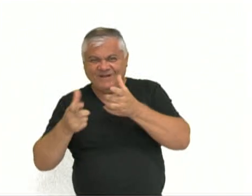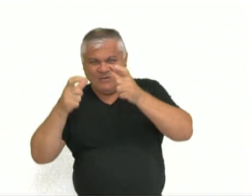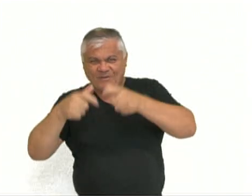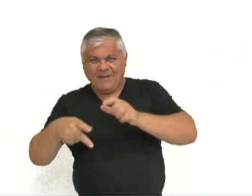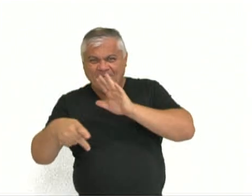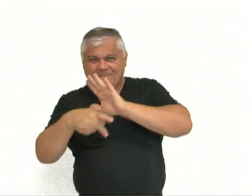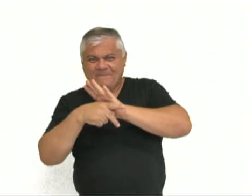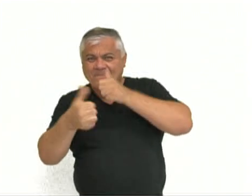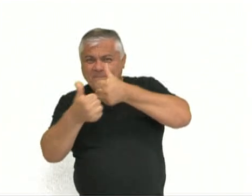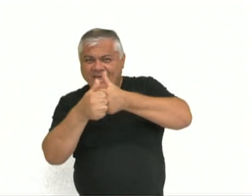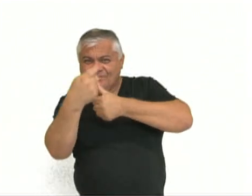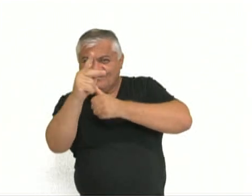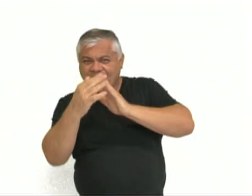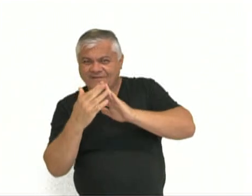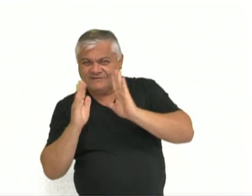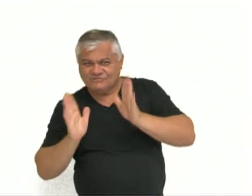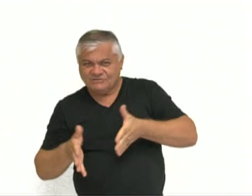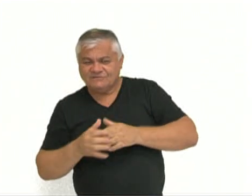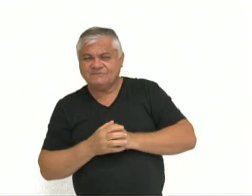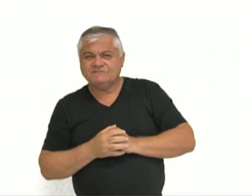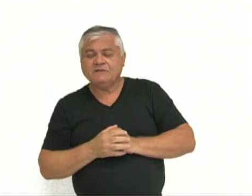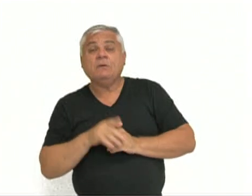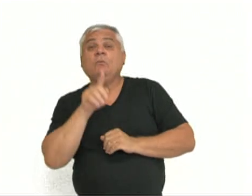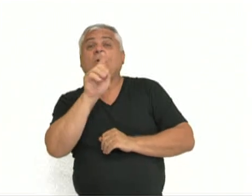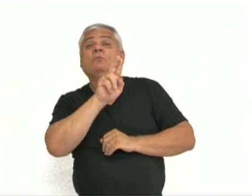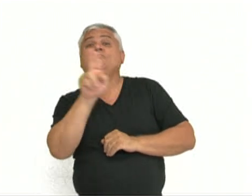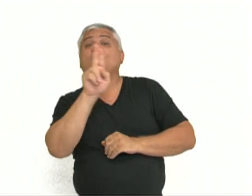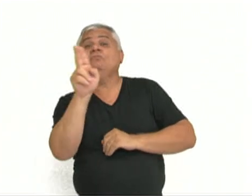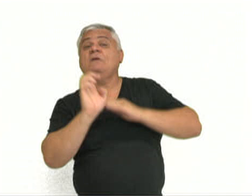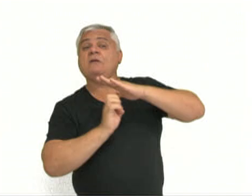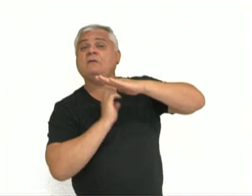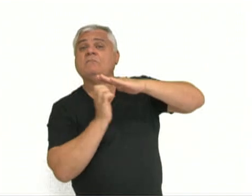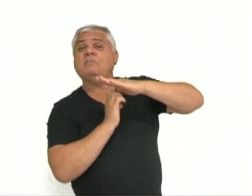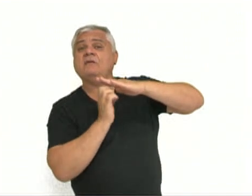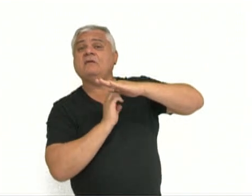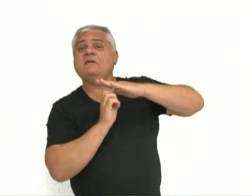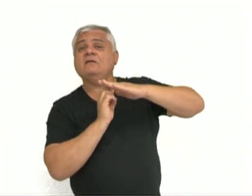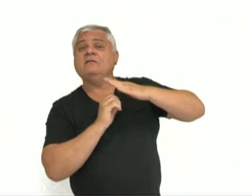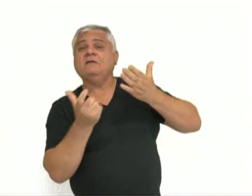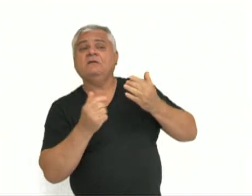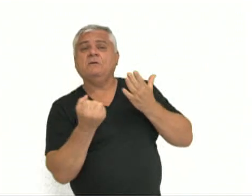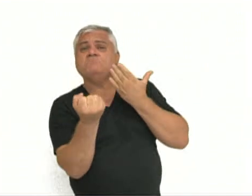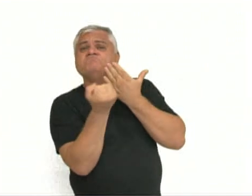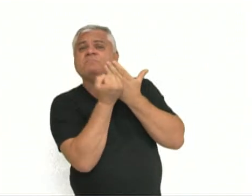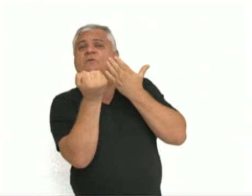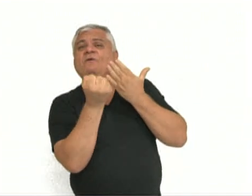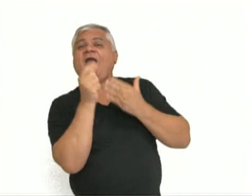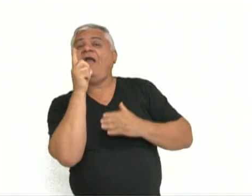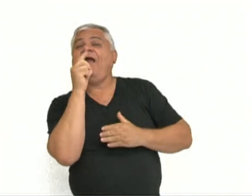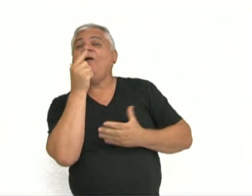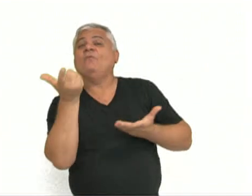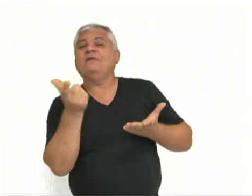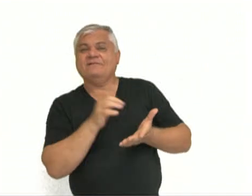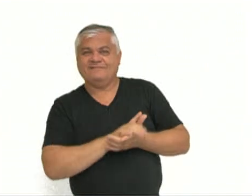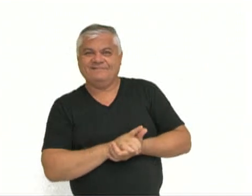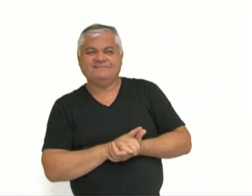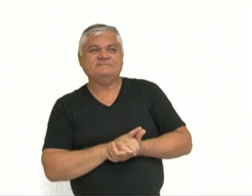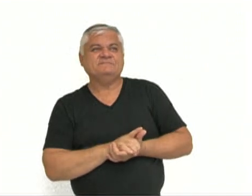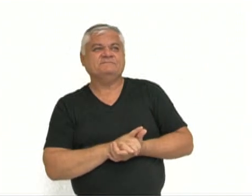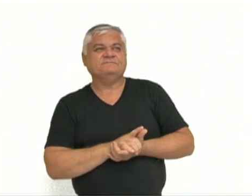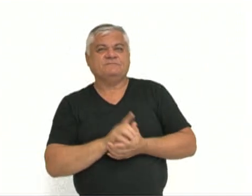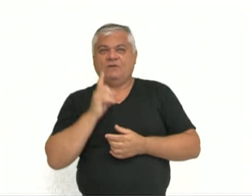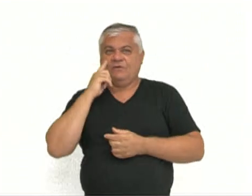próxima da sua localidade? Qual é a empresa que assegura a água que você está tomando? Olha lá,